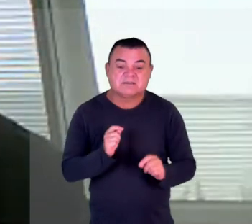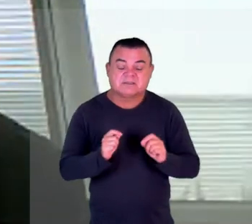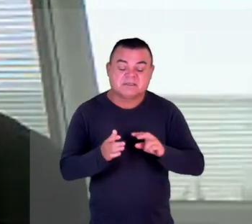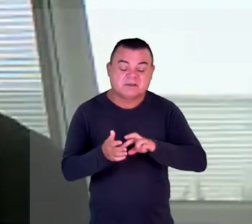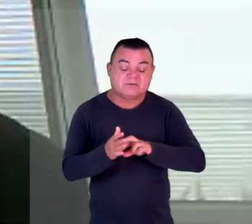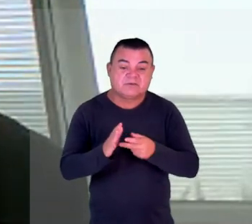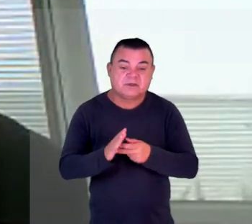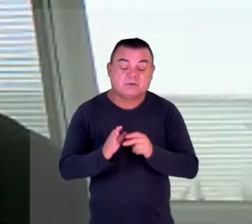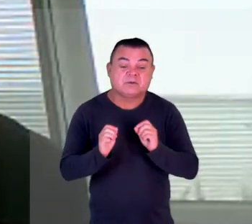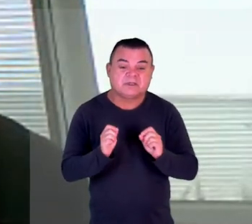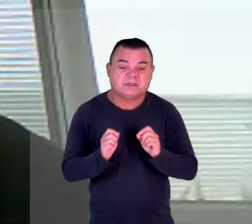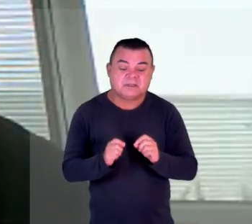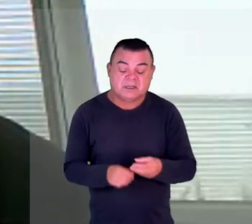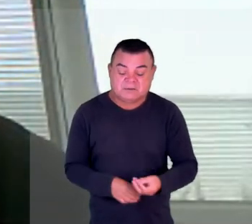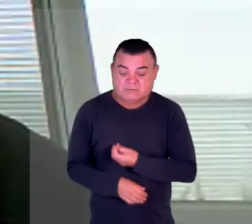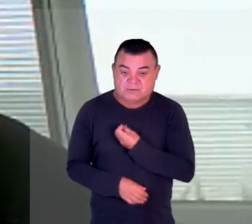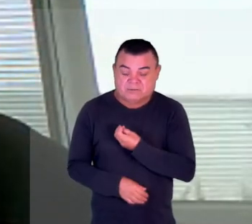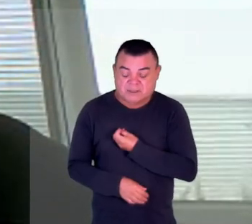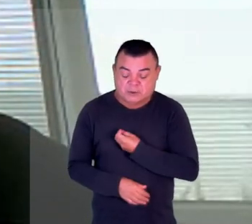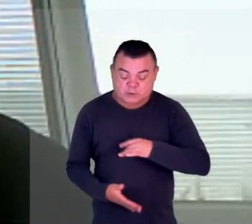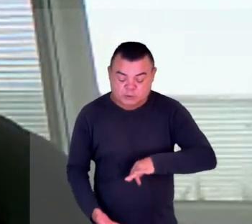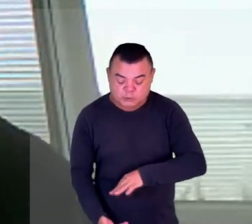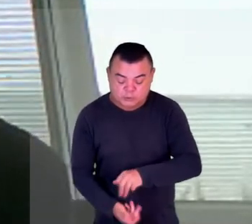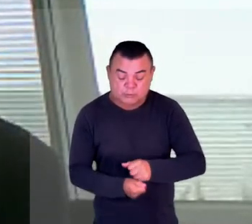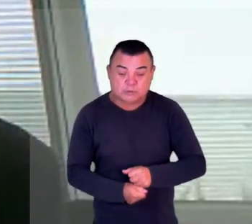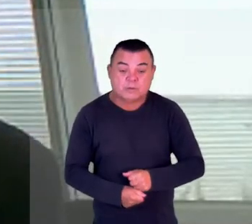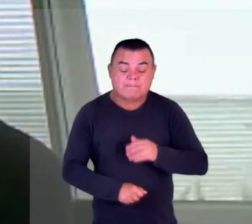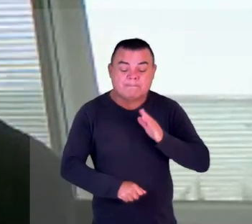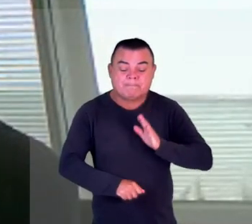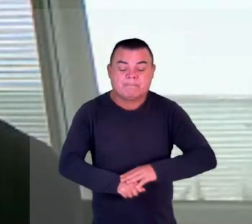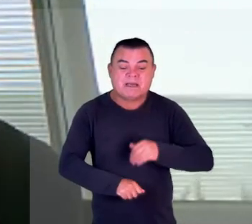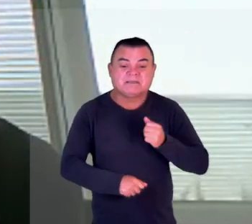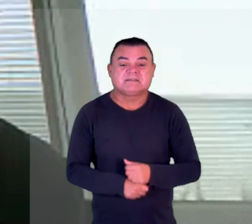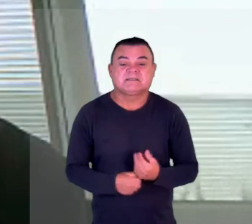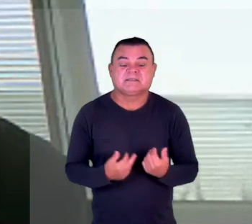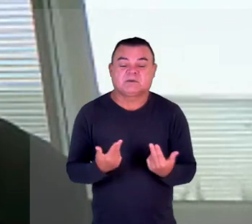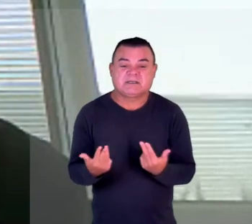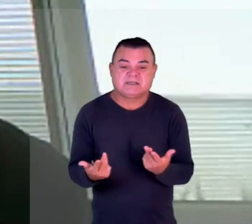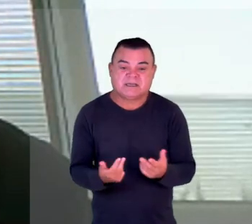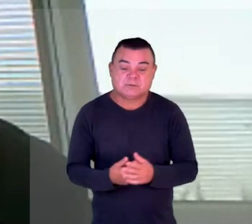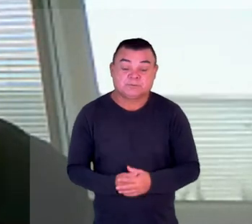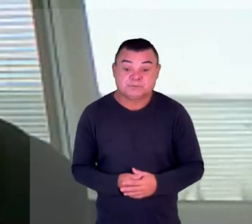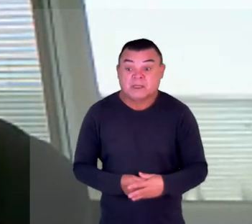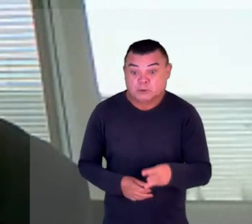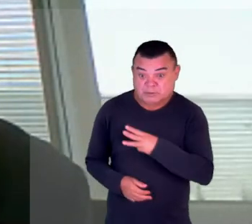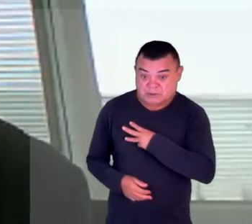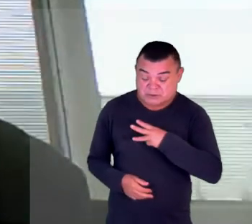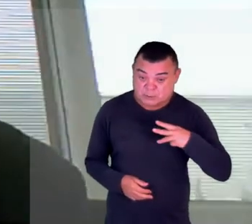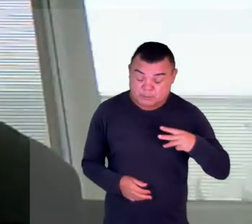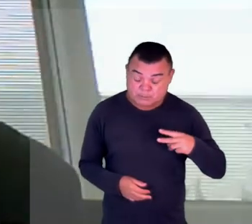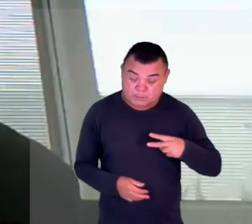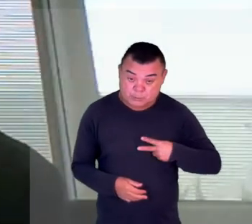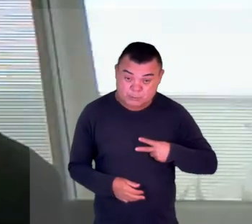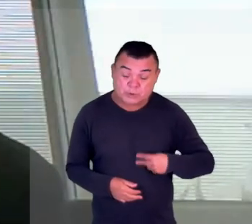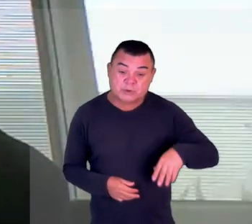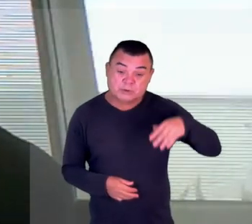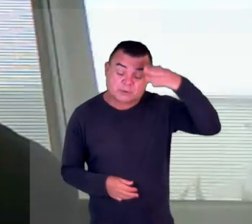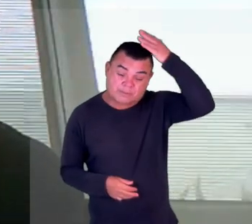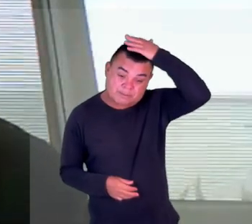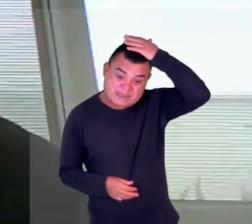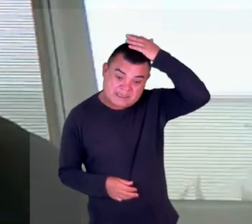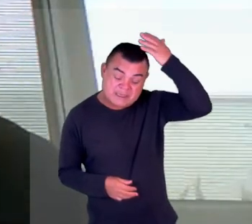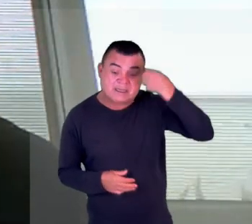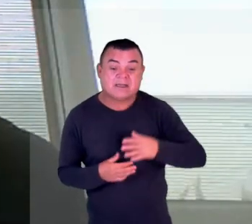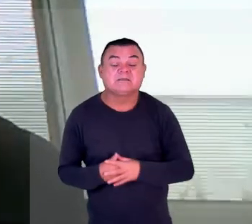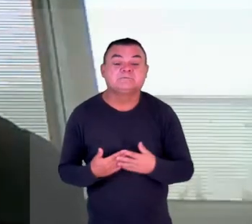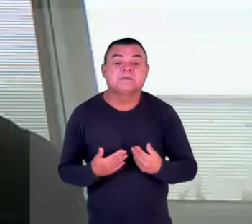e justo Portanto o Ministério Público do Paraná se soma a esse esforço destacando o papel do nosso Centro de